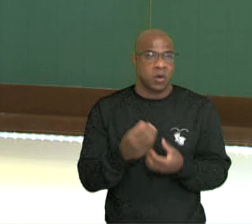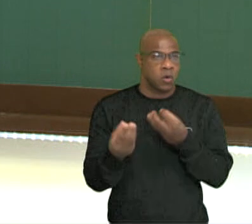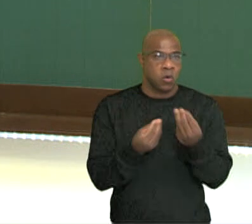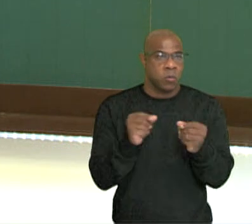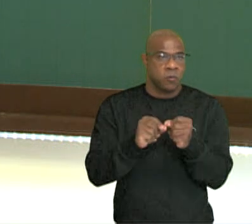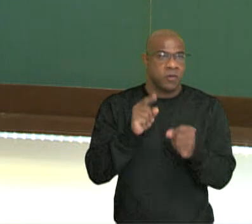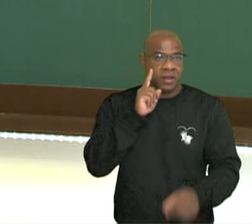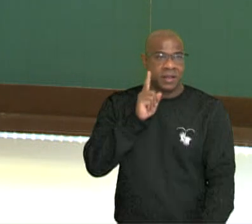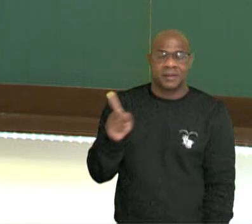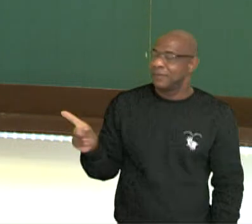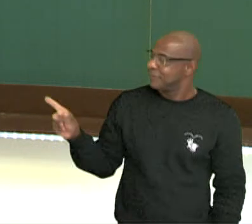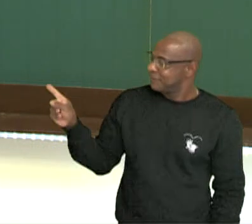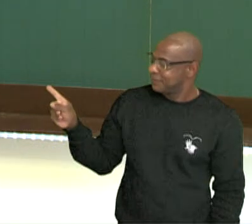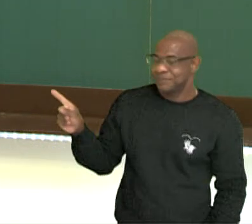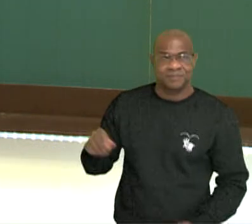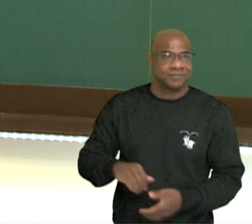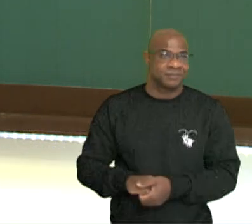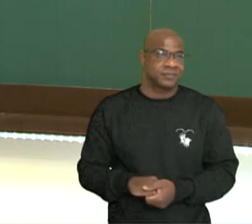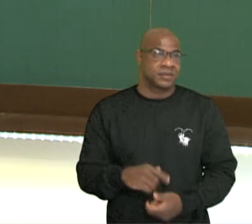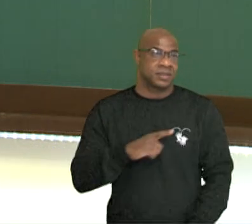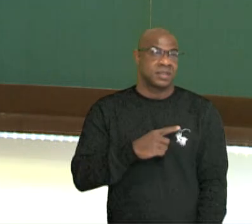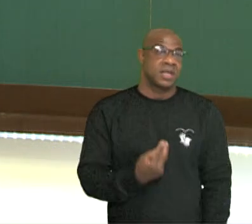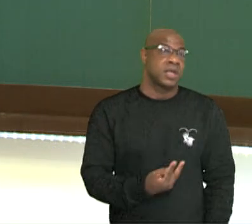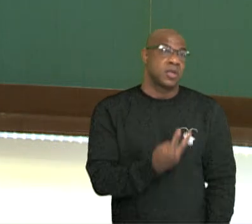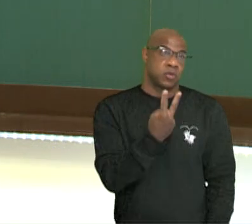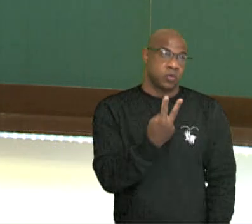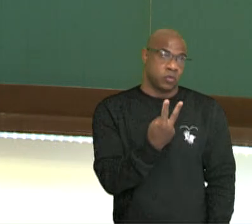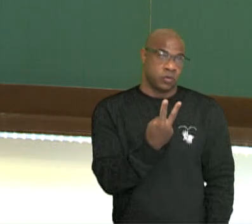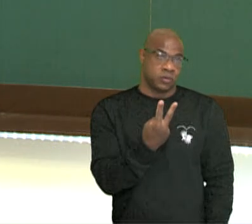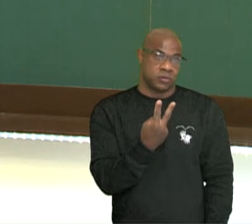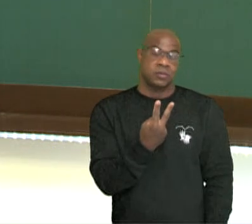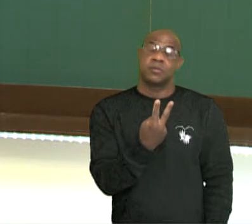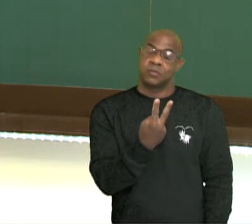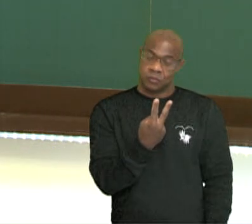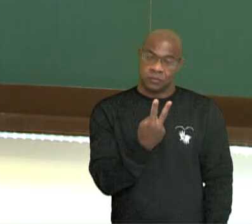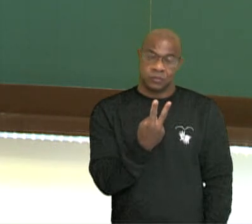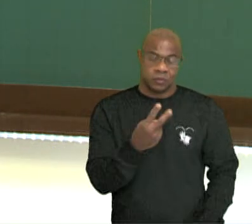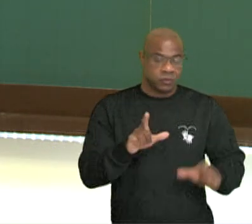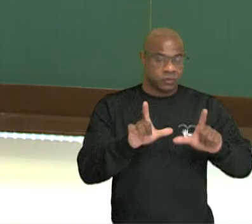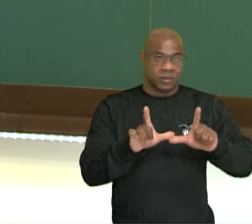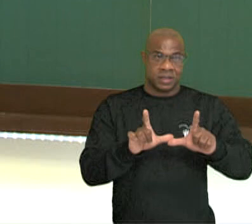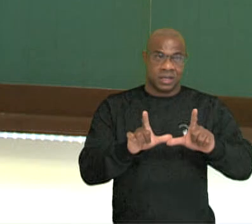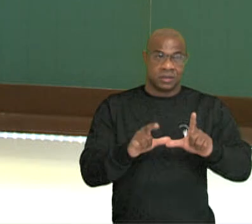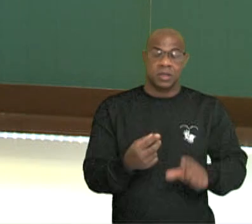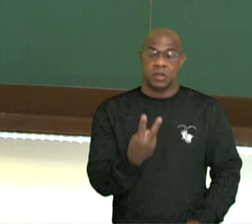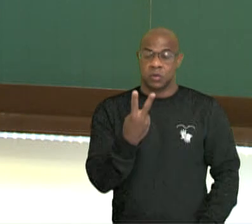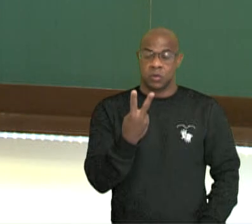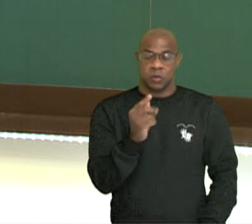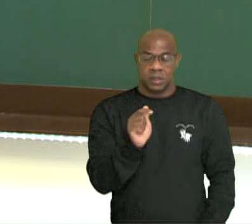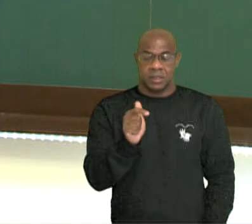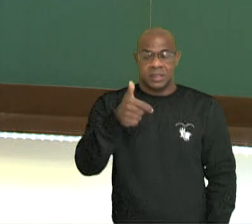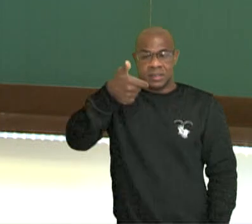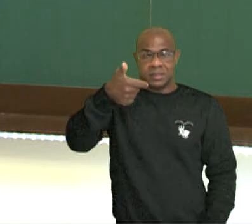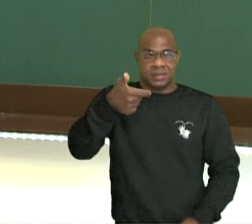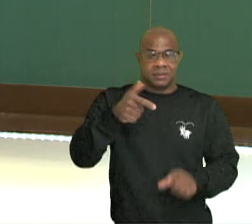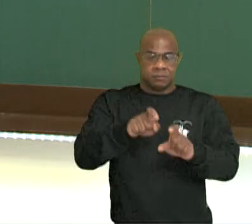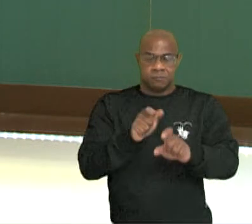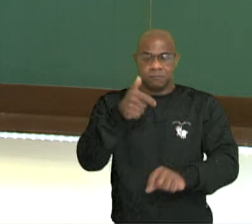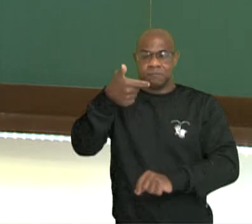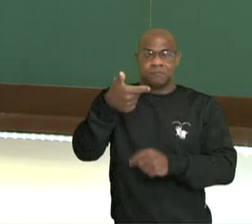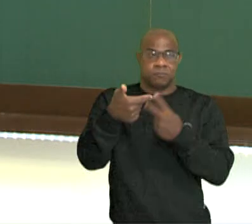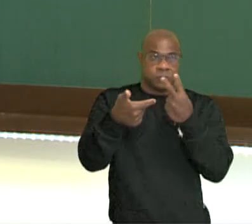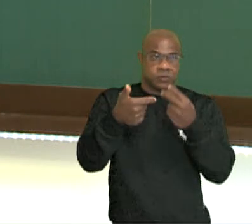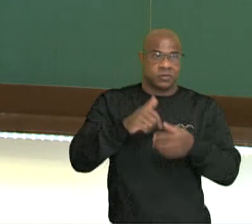quadrado novamente, então são dois quadrados ali, dois expoentes, vamos sempre reforçar as propriedades da